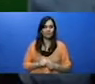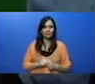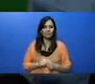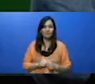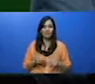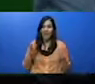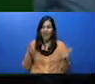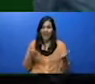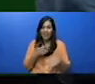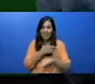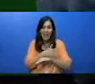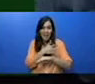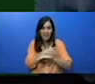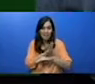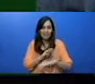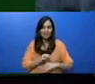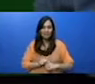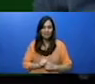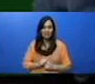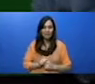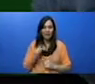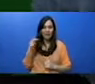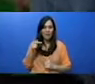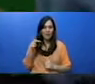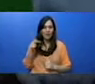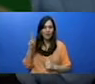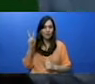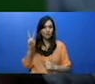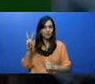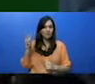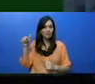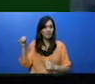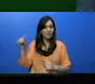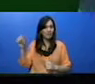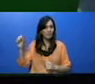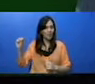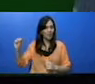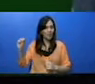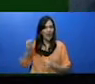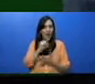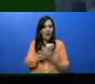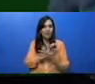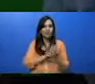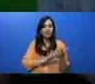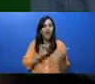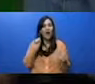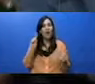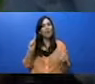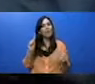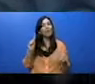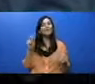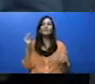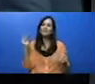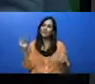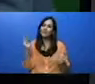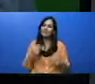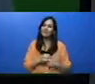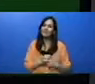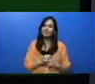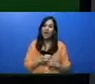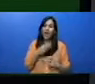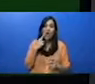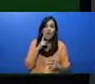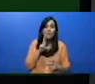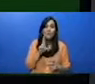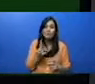Vamos para a nossa tarefinha, página 278, exercícios 1 e 2. Vocês vão